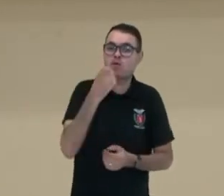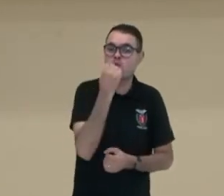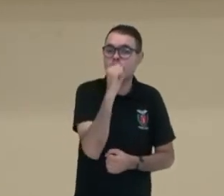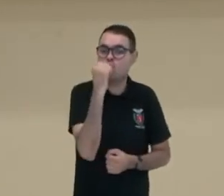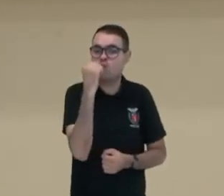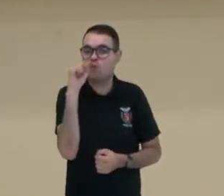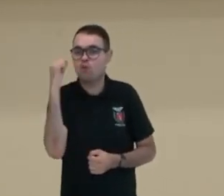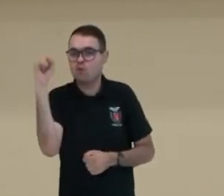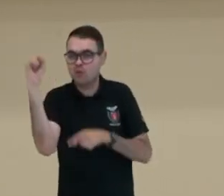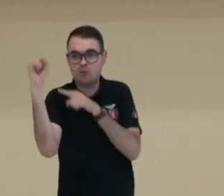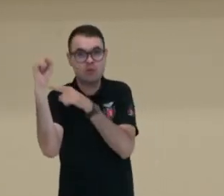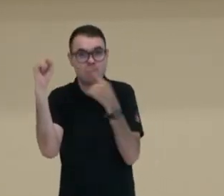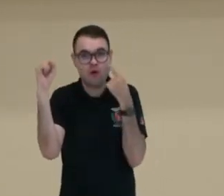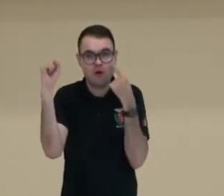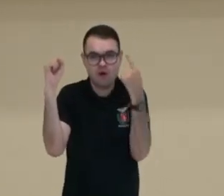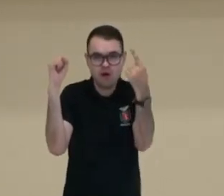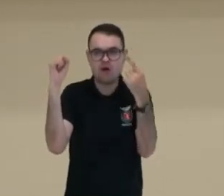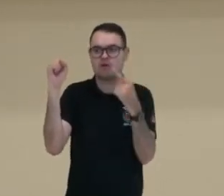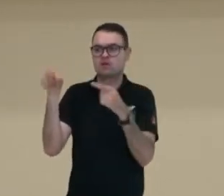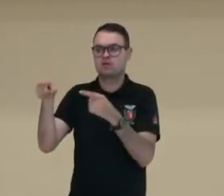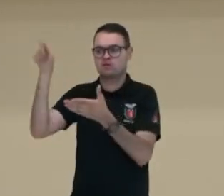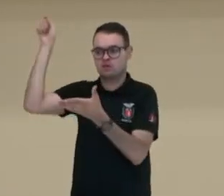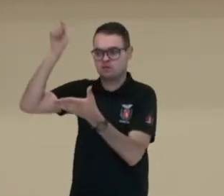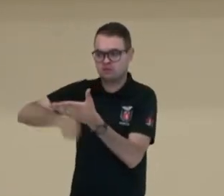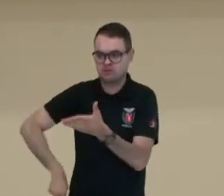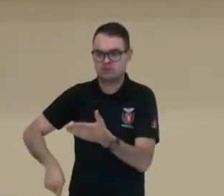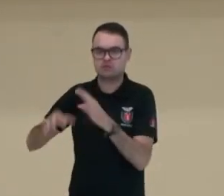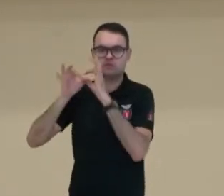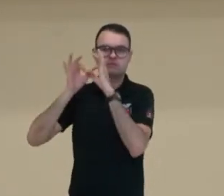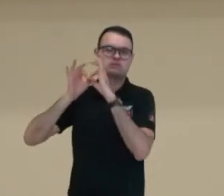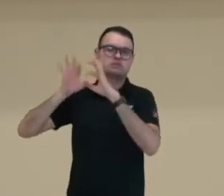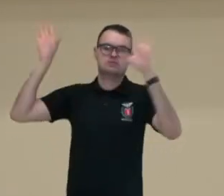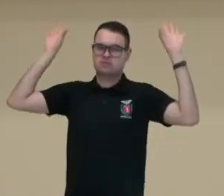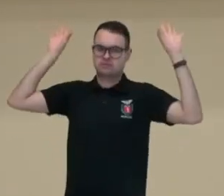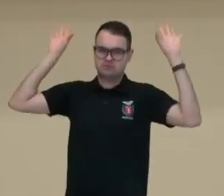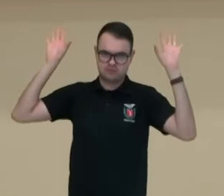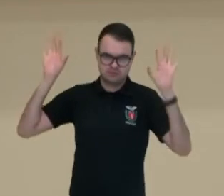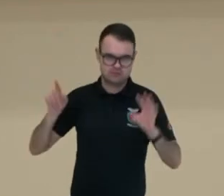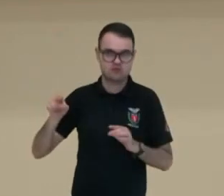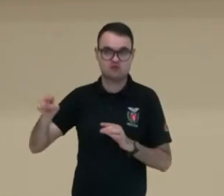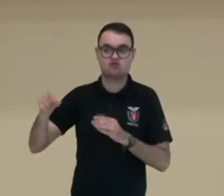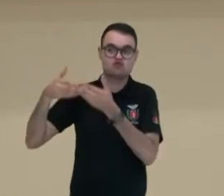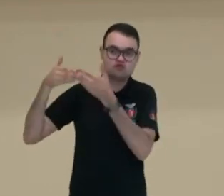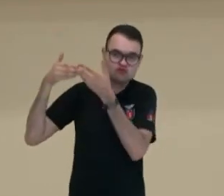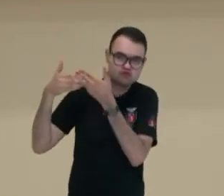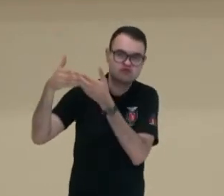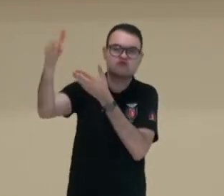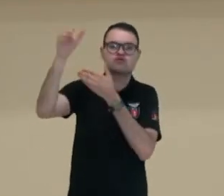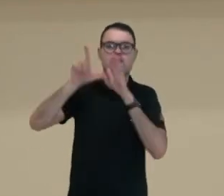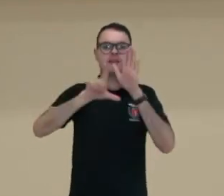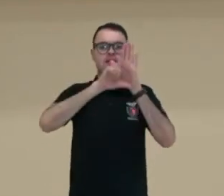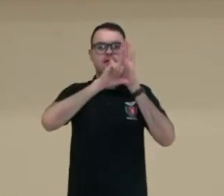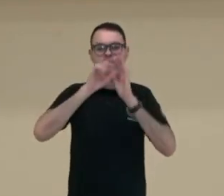1888. Olha só, quando foi abolido a escravidão no Brasil, somente nesse ano com a Lei Áurea.